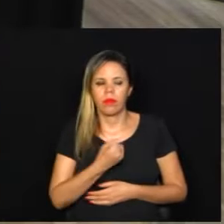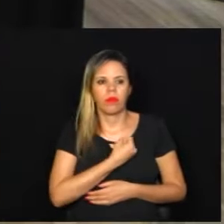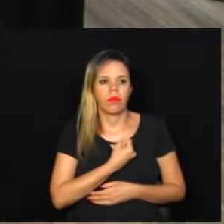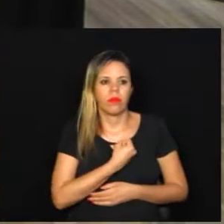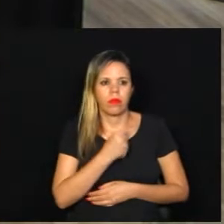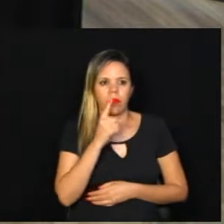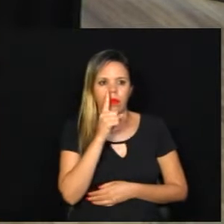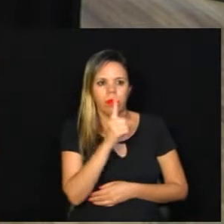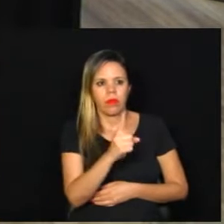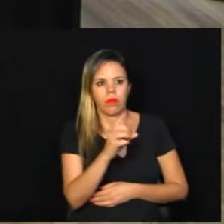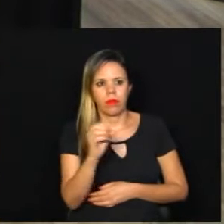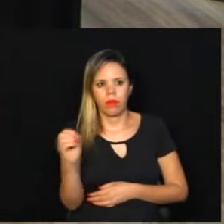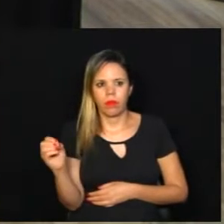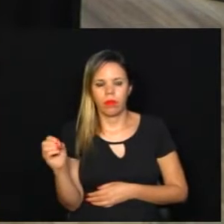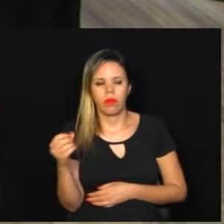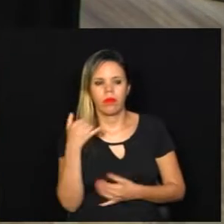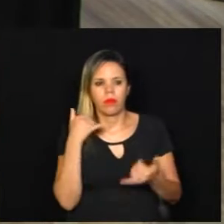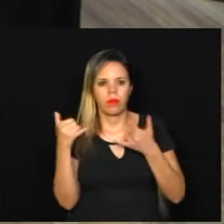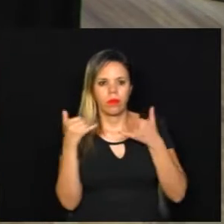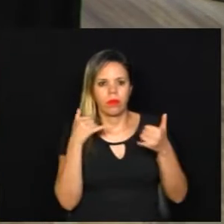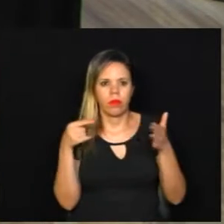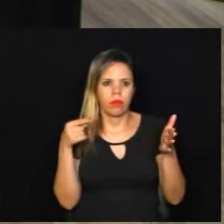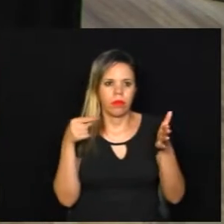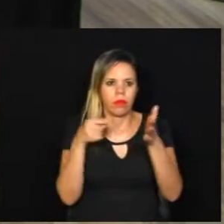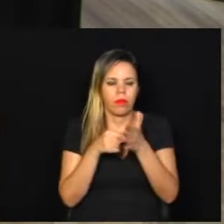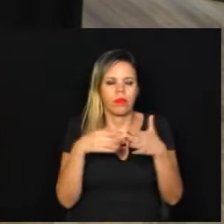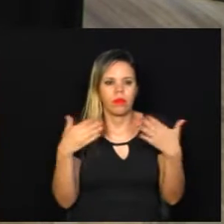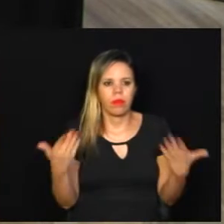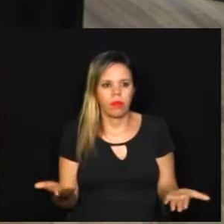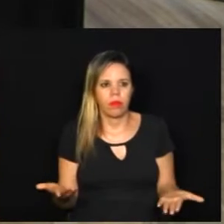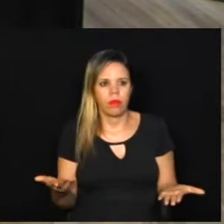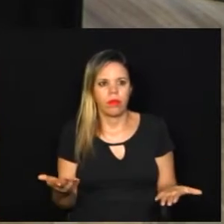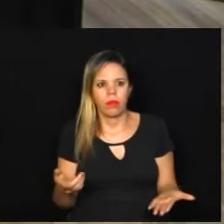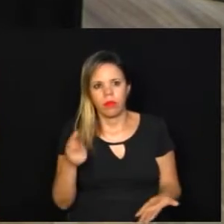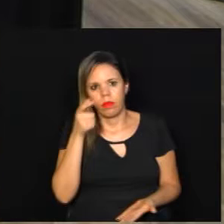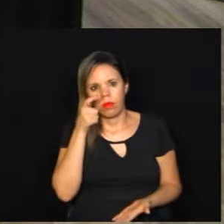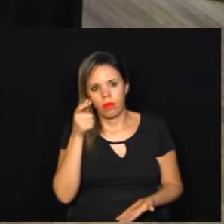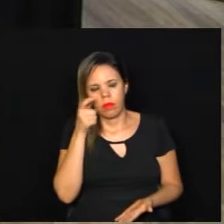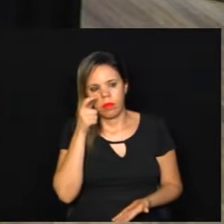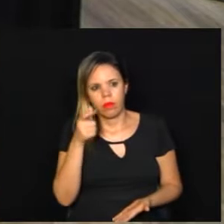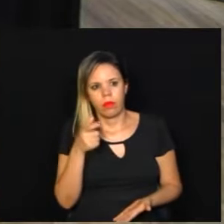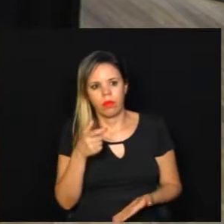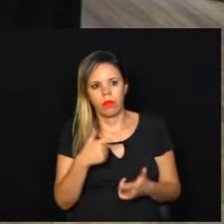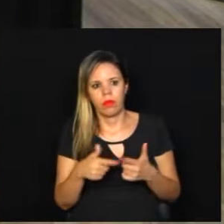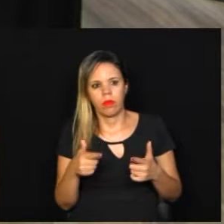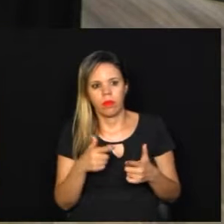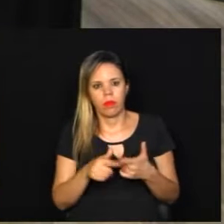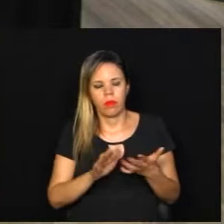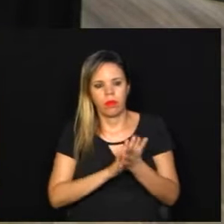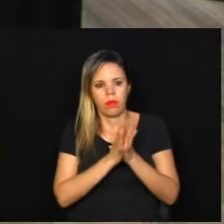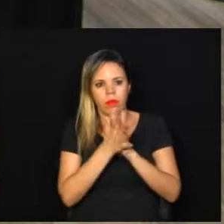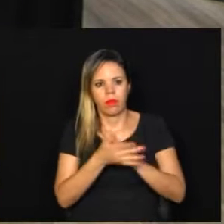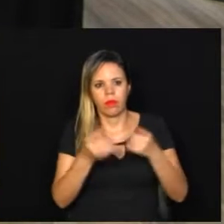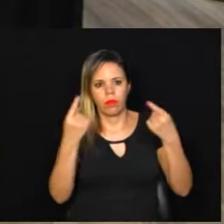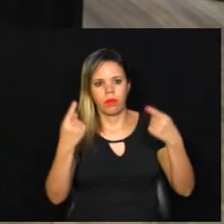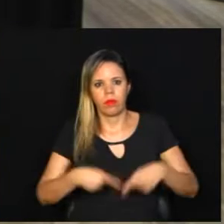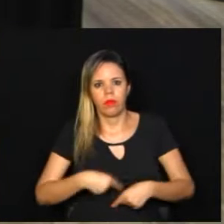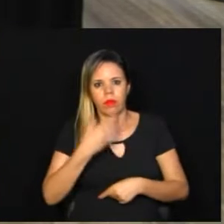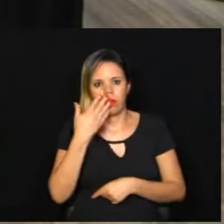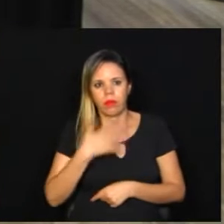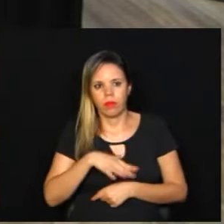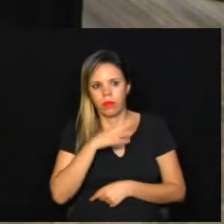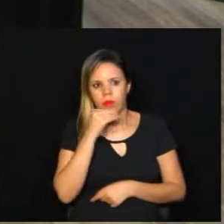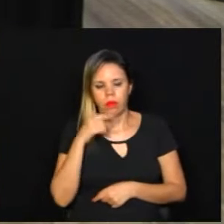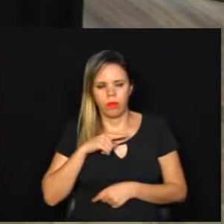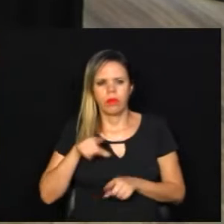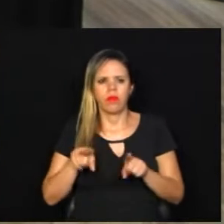os telefones para você denunciar quando assistir uma cena de maus tratos contra crianças e adolescentes, e tem